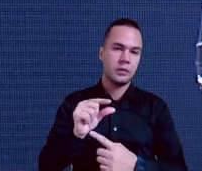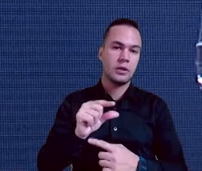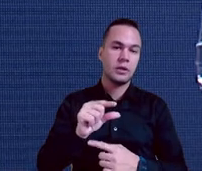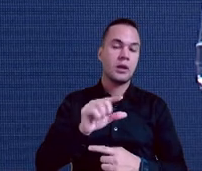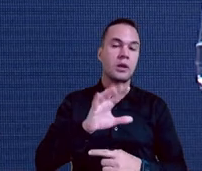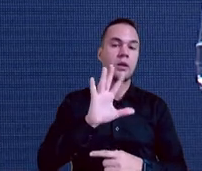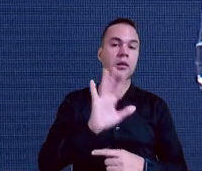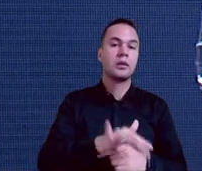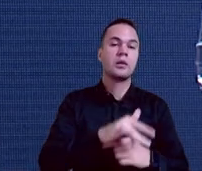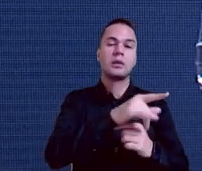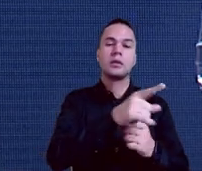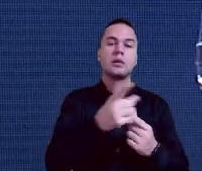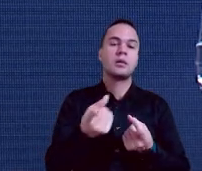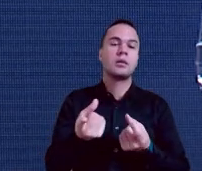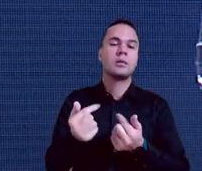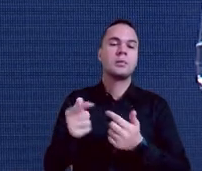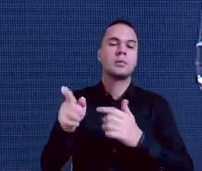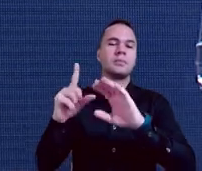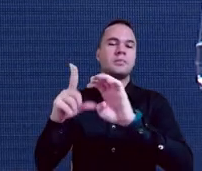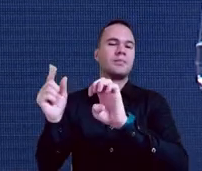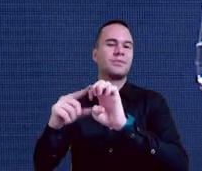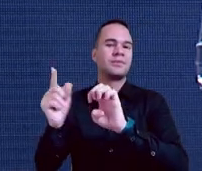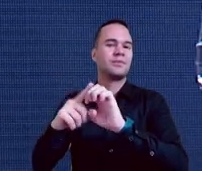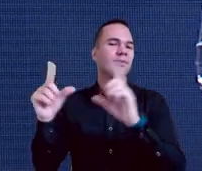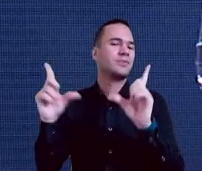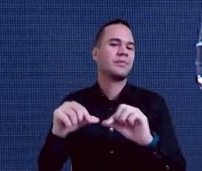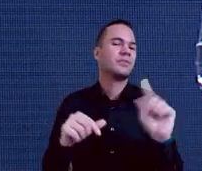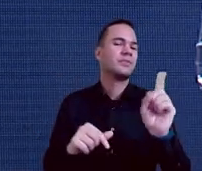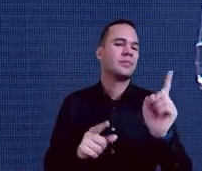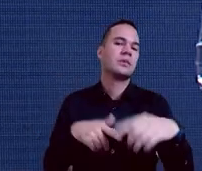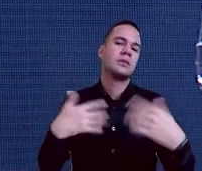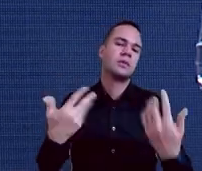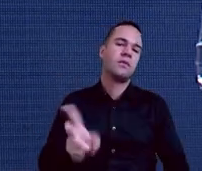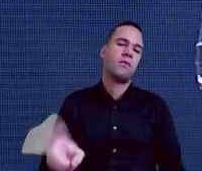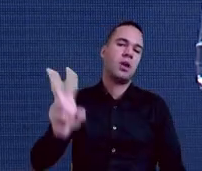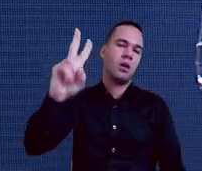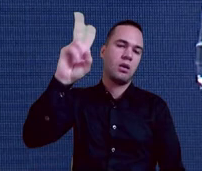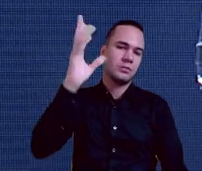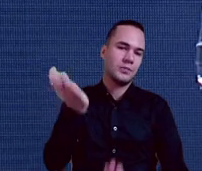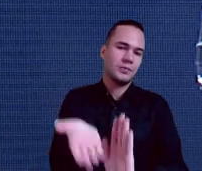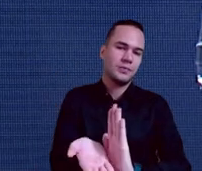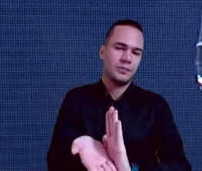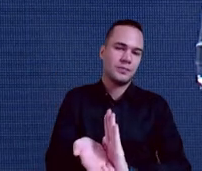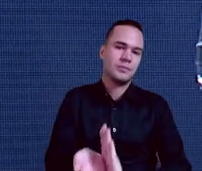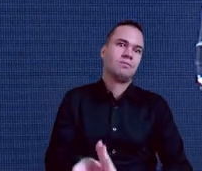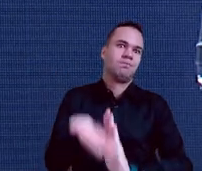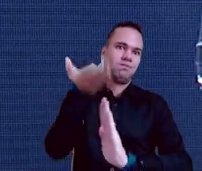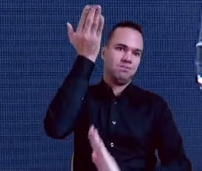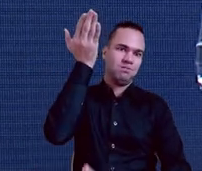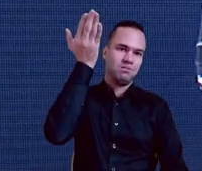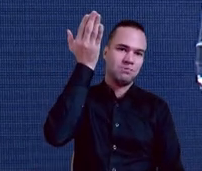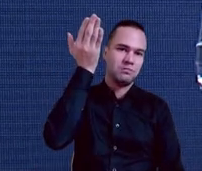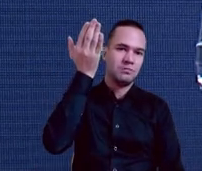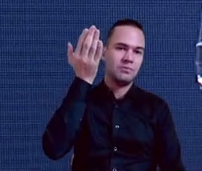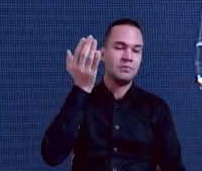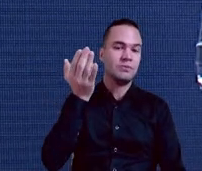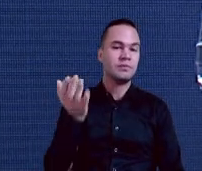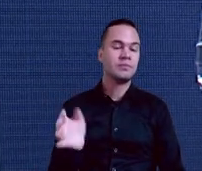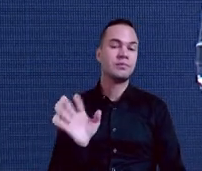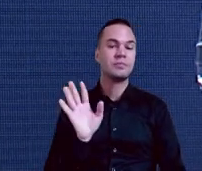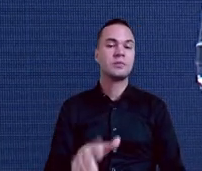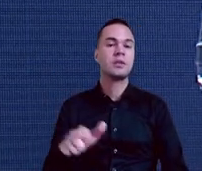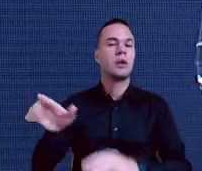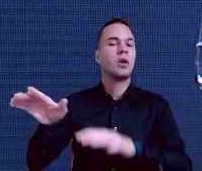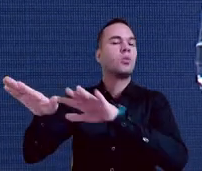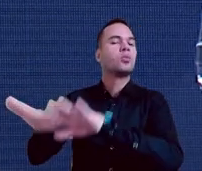diluir tanto um empreendedor por consequência valuation ficar muito muito agressivo enquanto o mercado Tá super